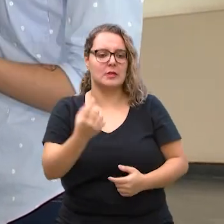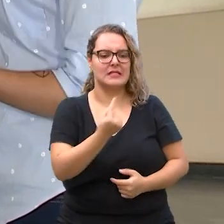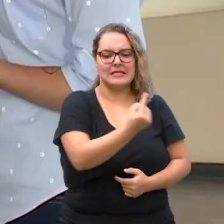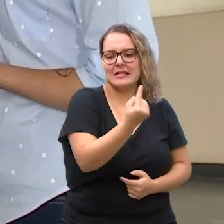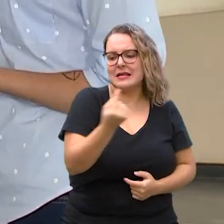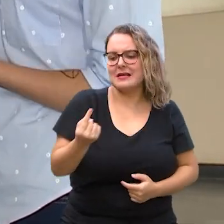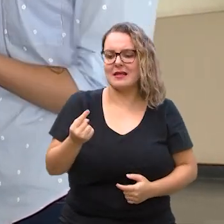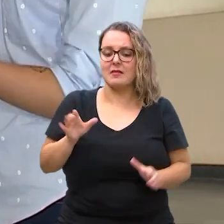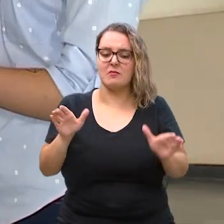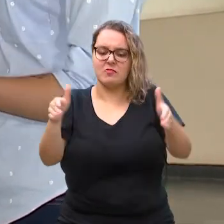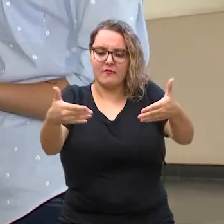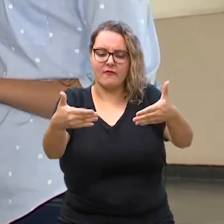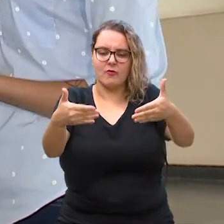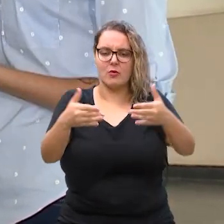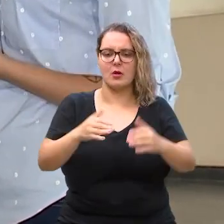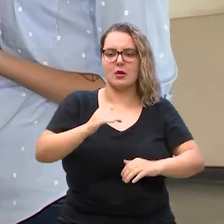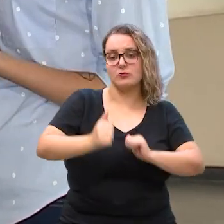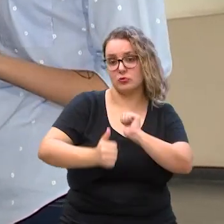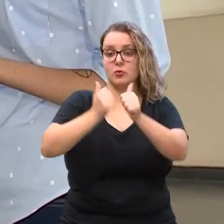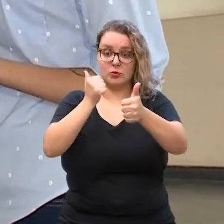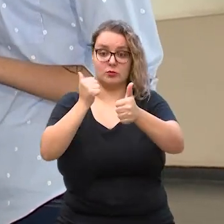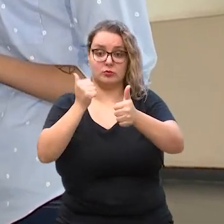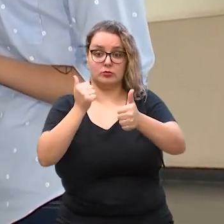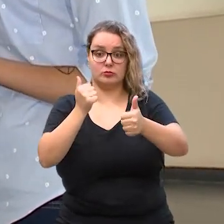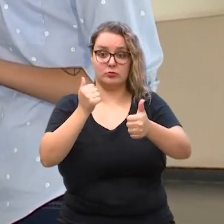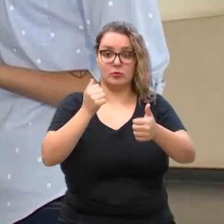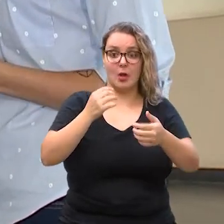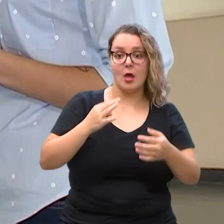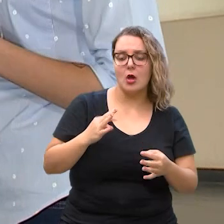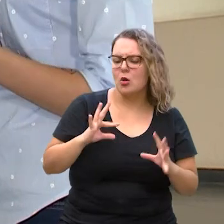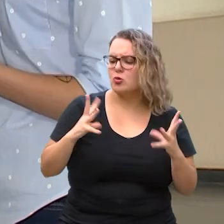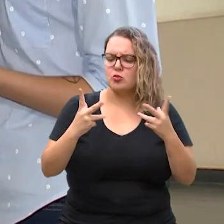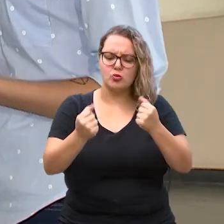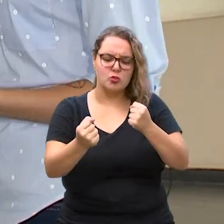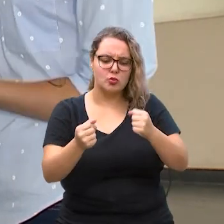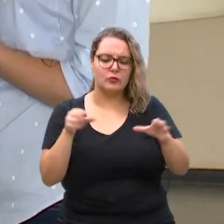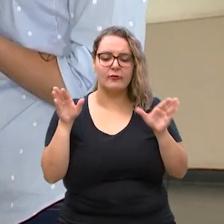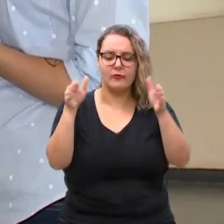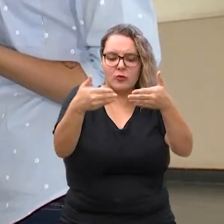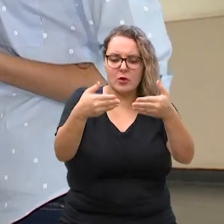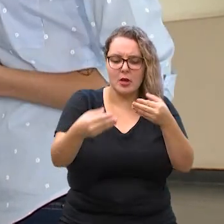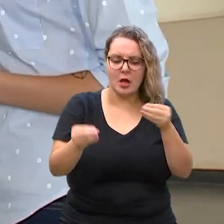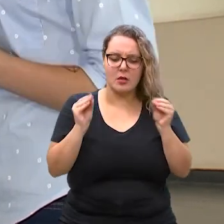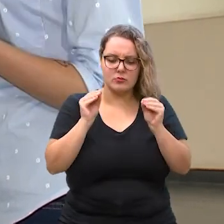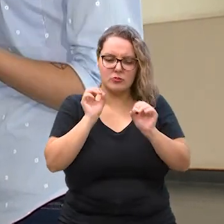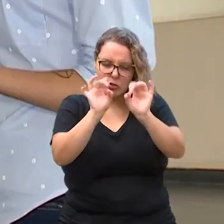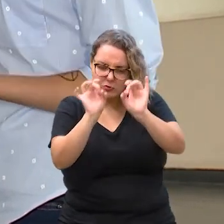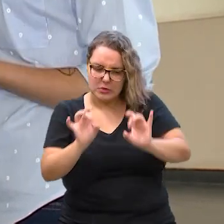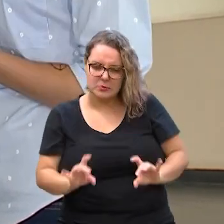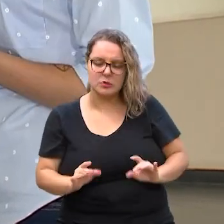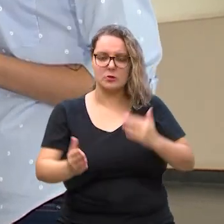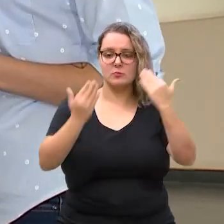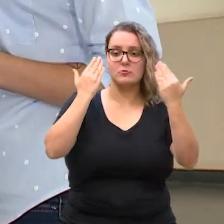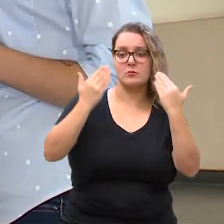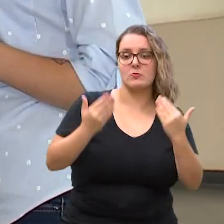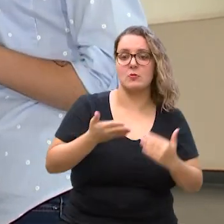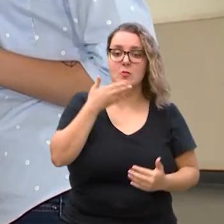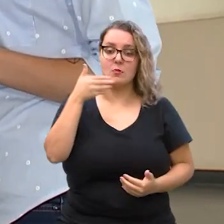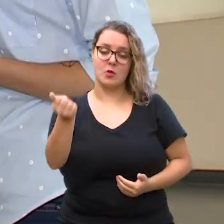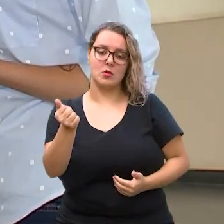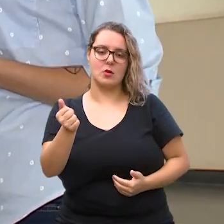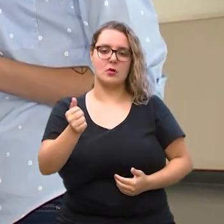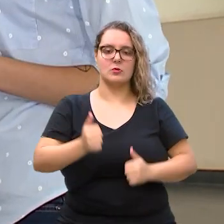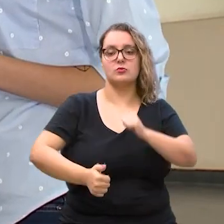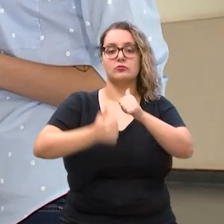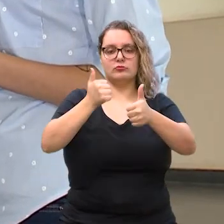modalidade. E isso a gente aplica as técnicas da psicologia para, enfim, melhorar o desenvolvimento e a adaptação dos